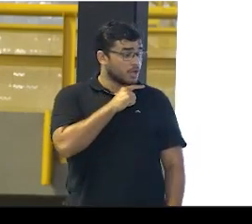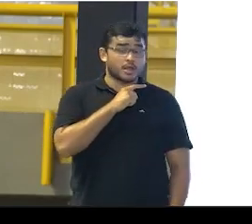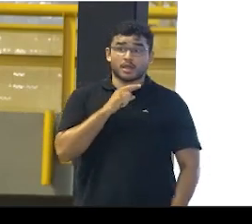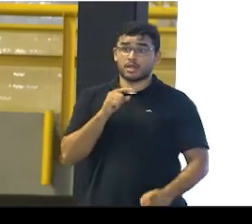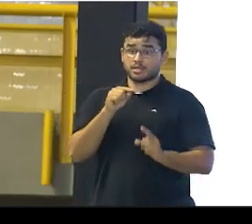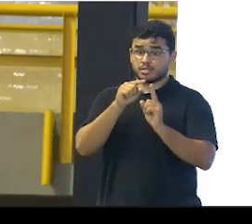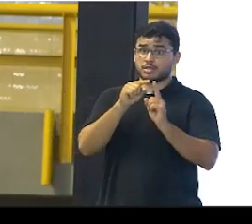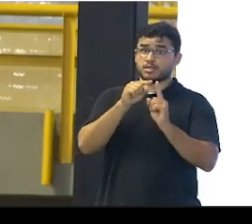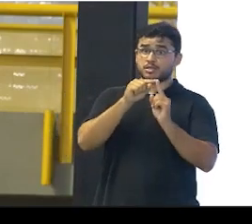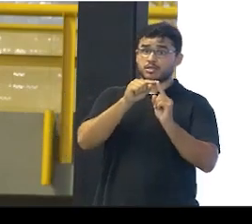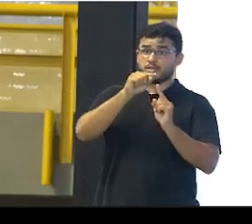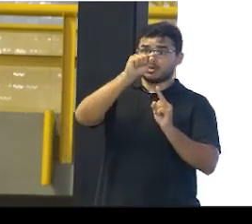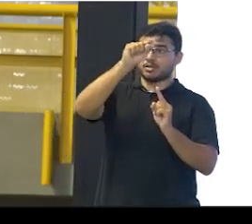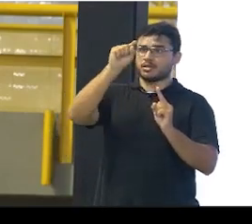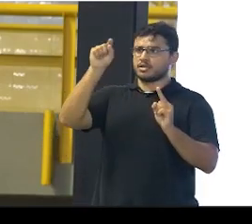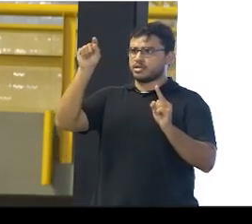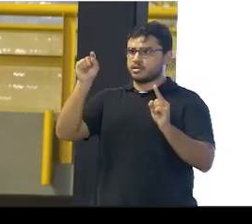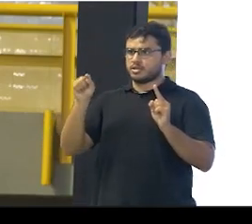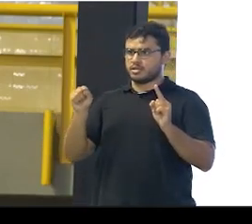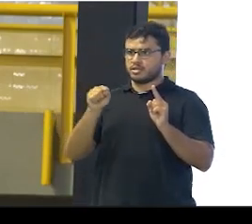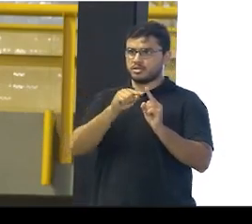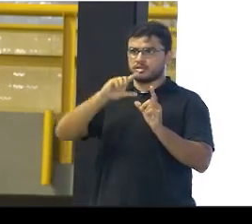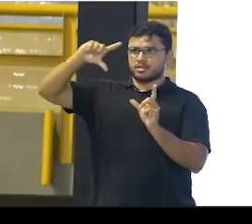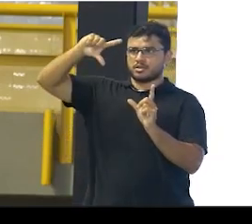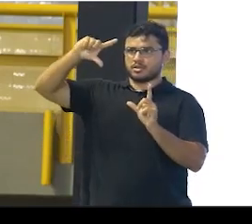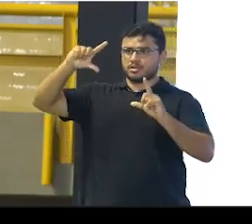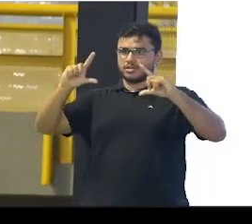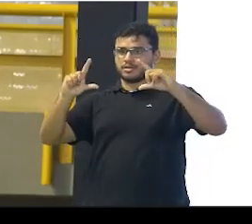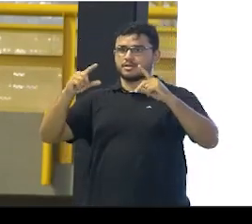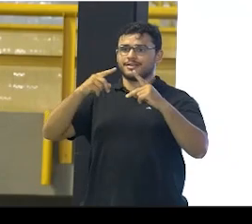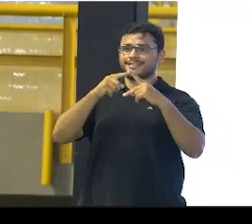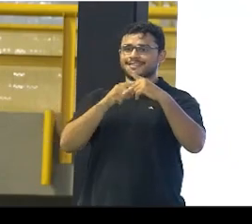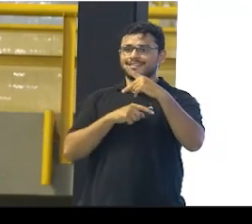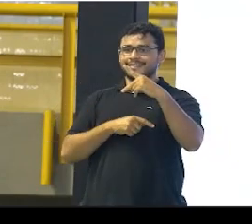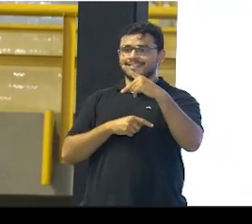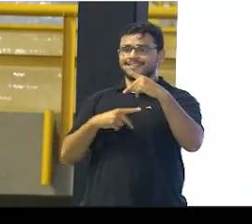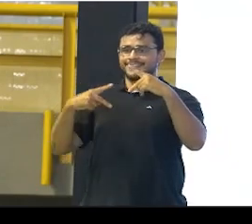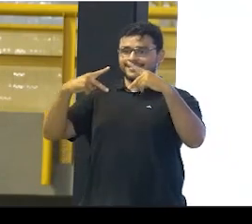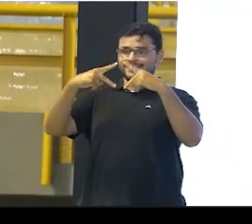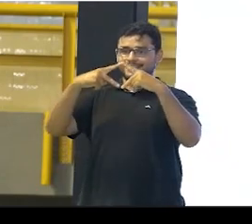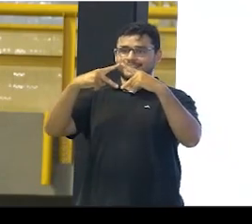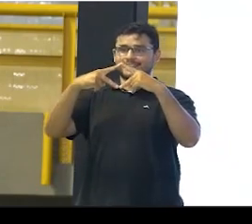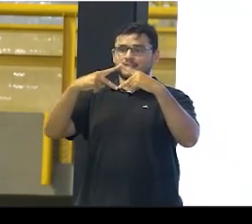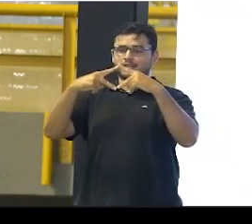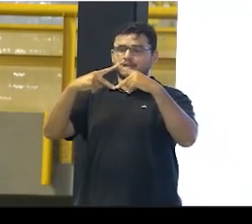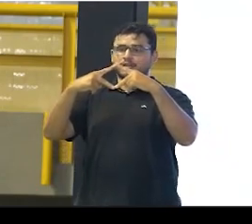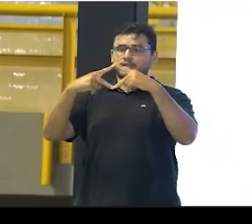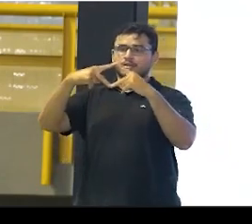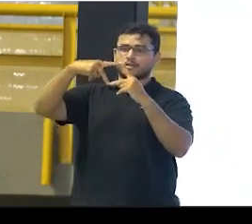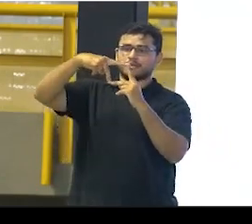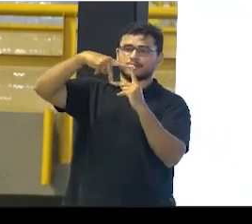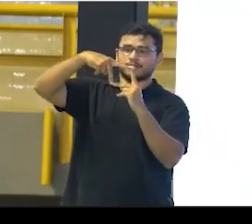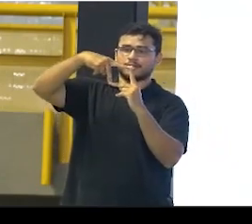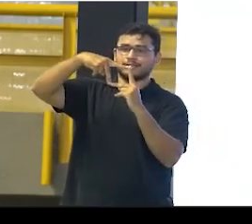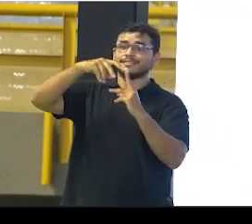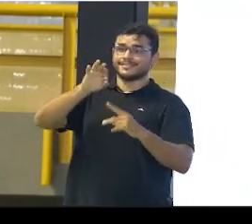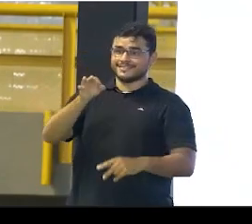O outro que tem um sítiozinho bem pequenininho, 15 hectares. 15 hectares